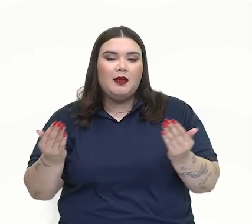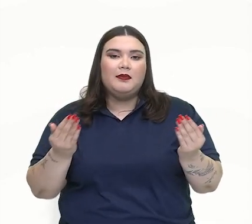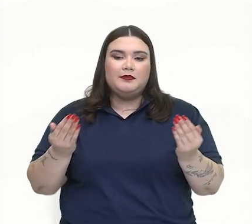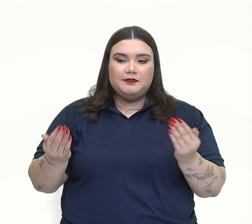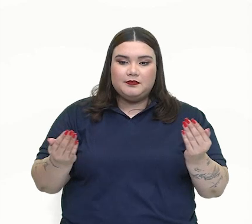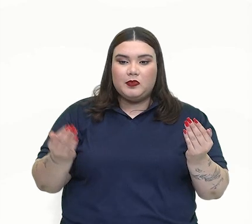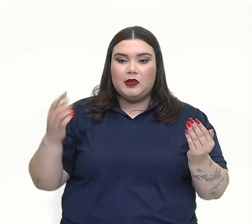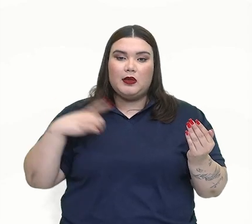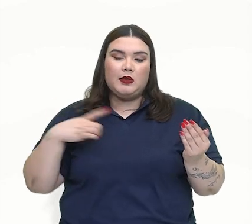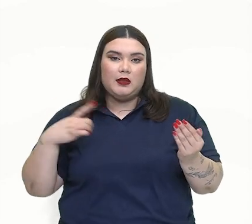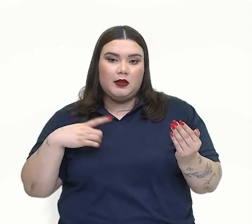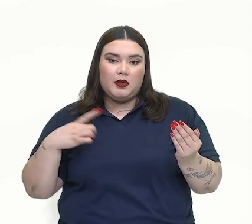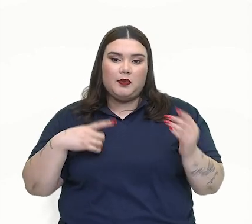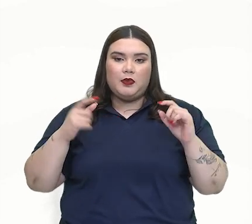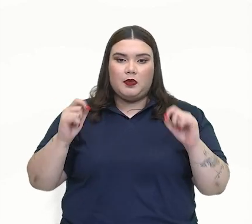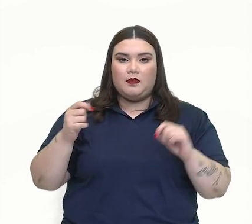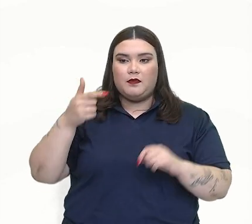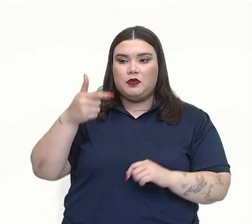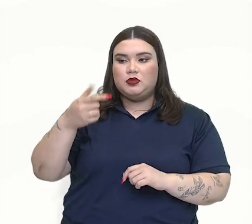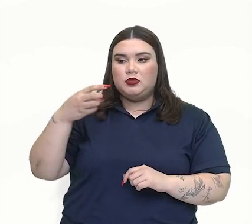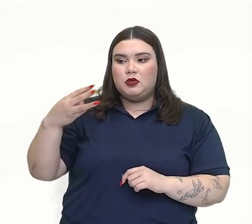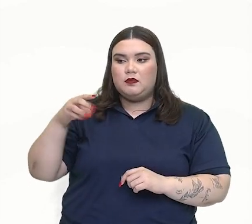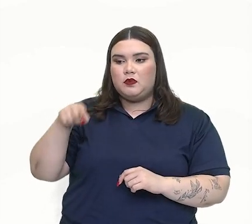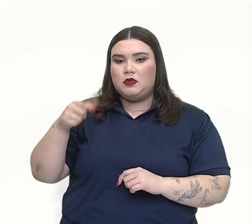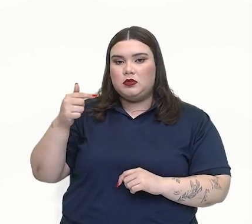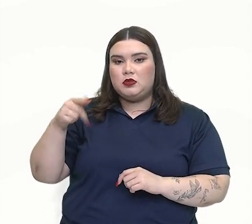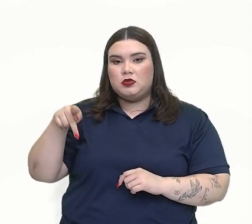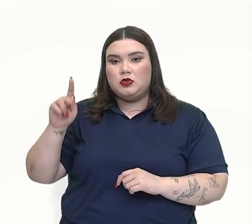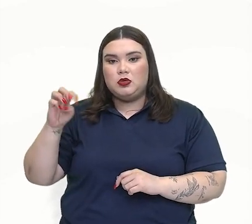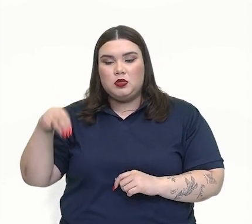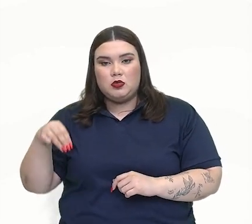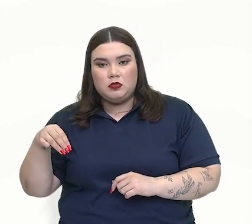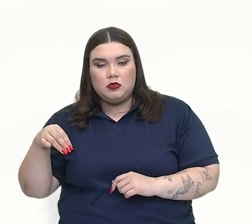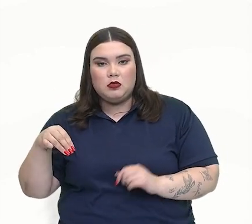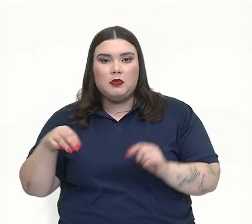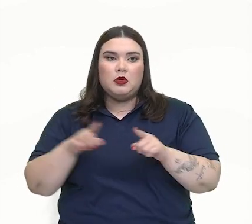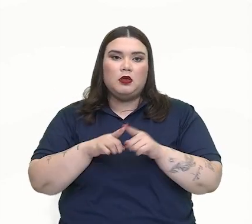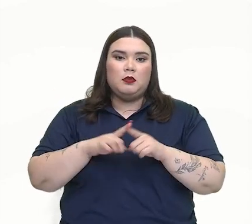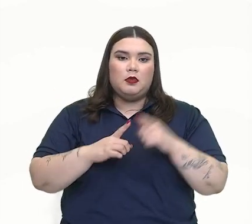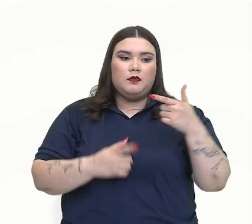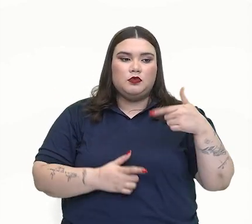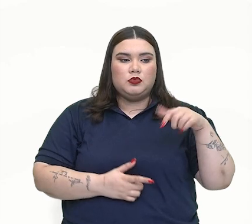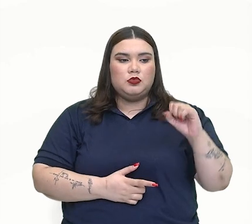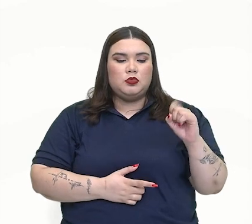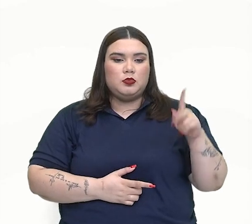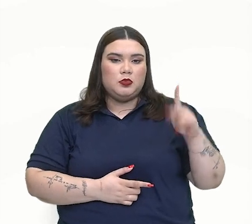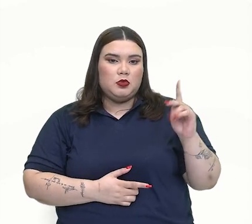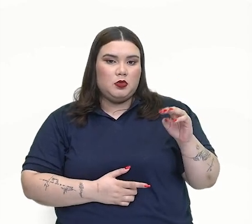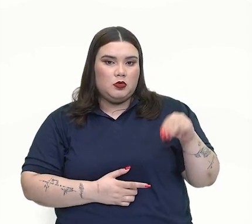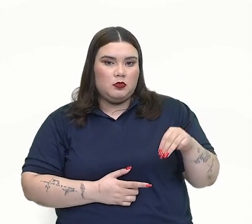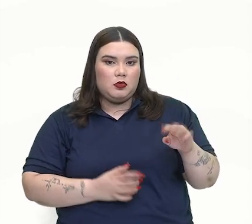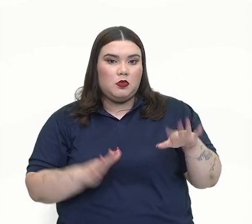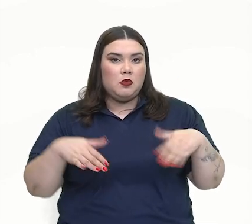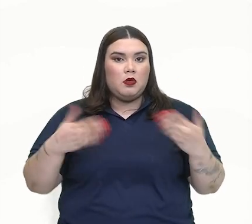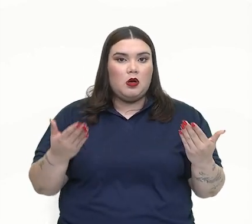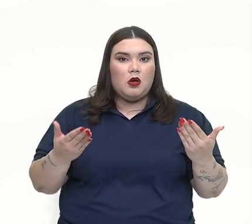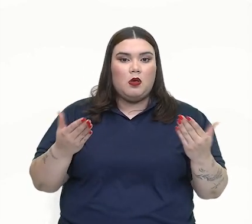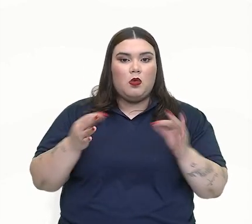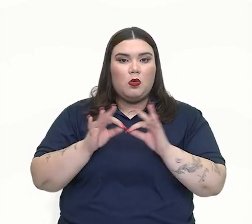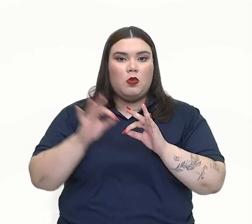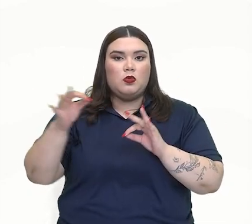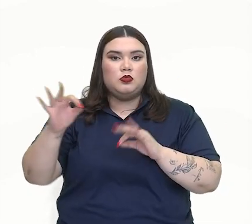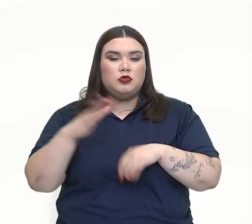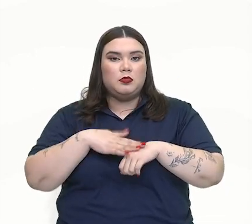quilômetros. Qual é a maior distância? 28 km, 28 quilômetros, tá? Então, com isso, eu consegui fazer